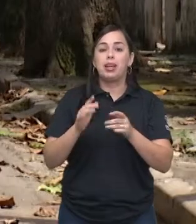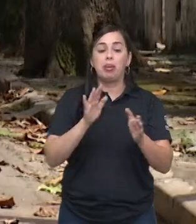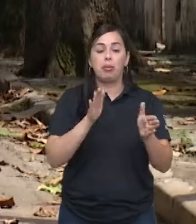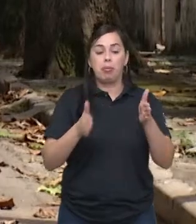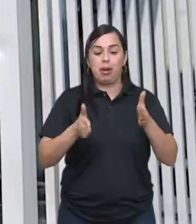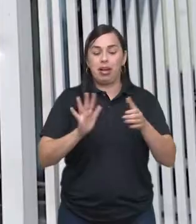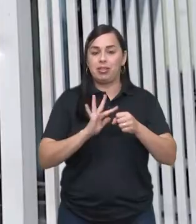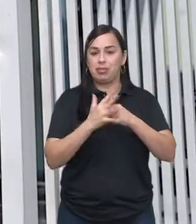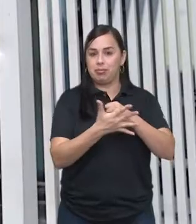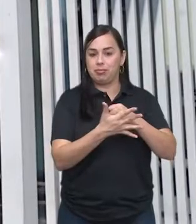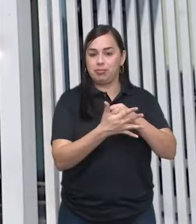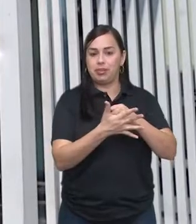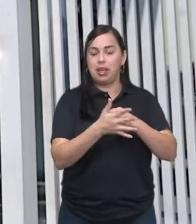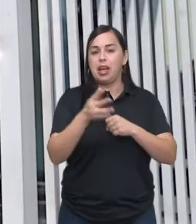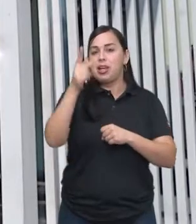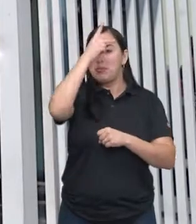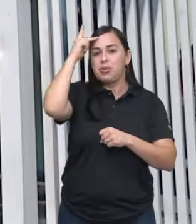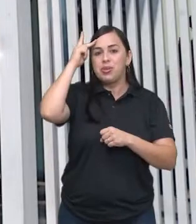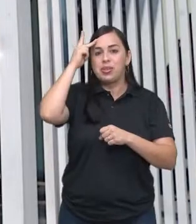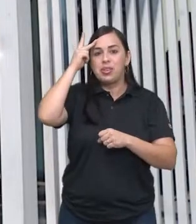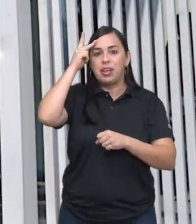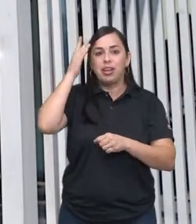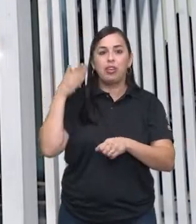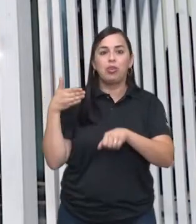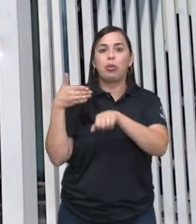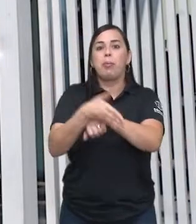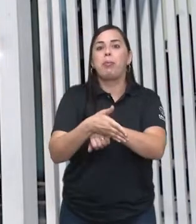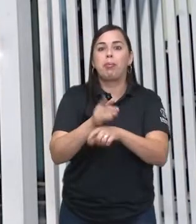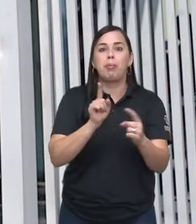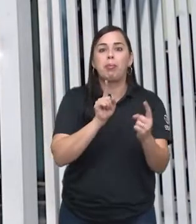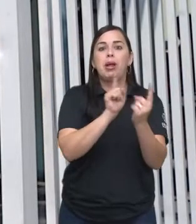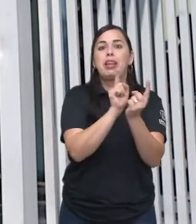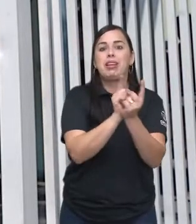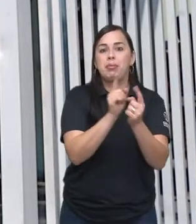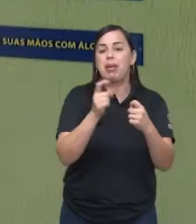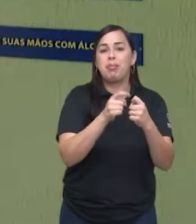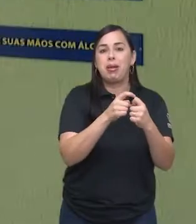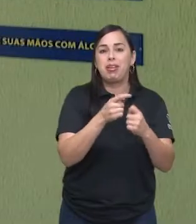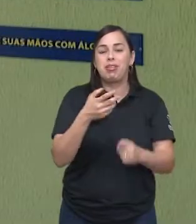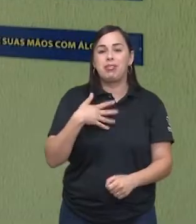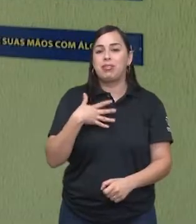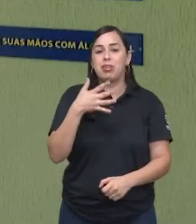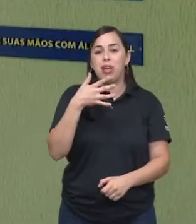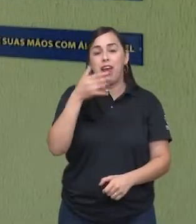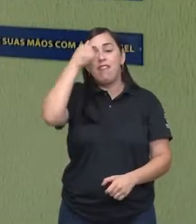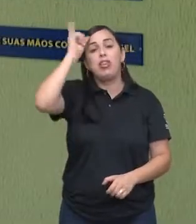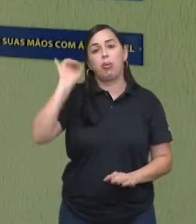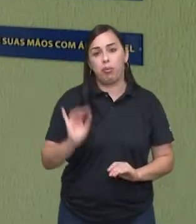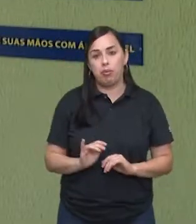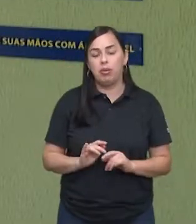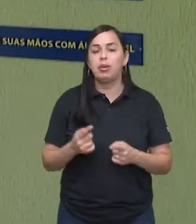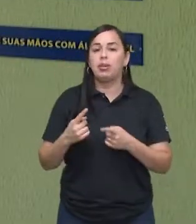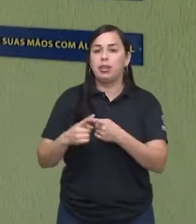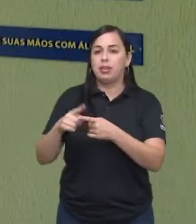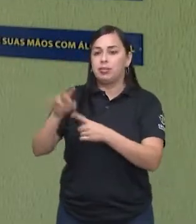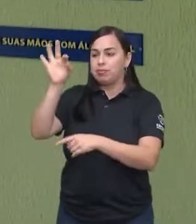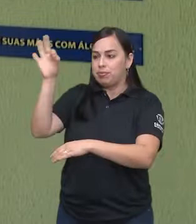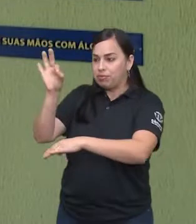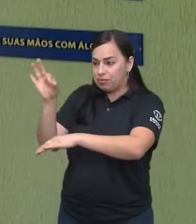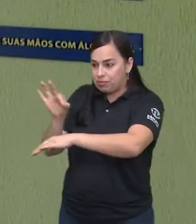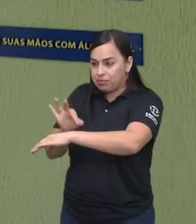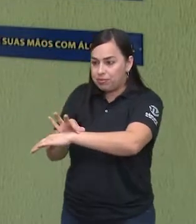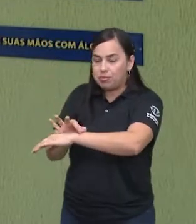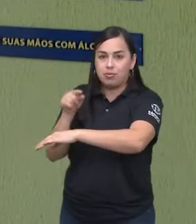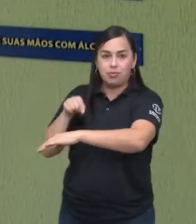da pandemia, algumas pessoas evitaram procurar as unidades de saúde. Quando a gente tem uma subnotificação de casos de dengue, a